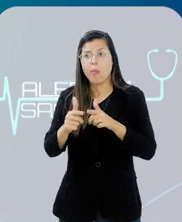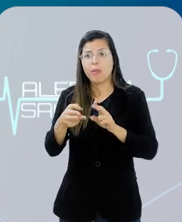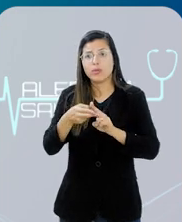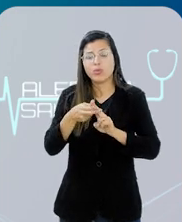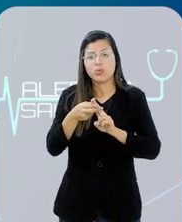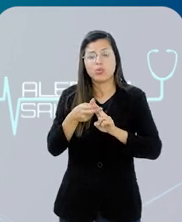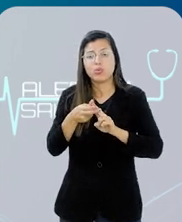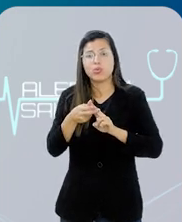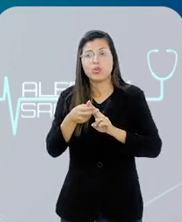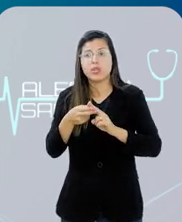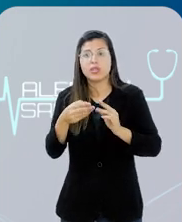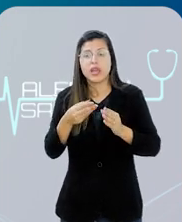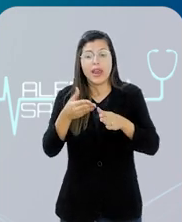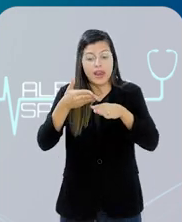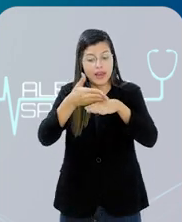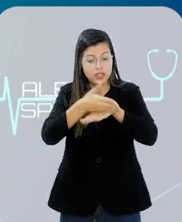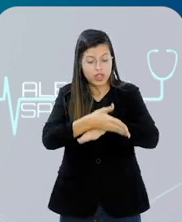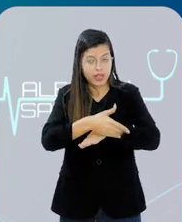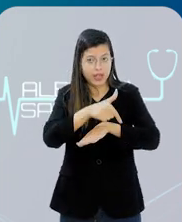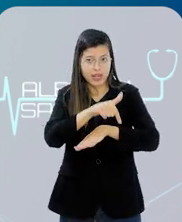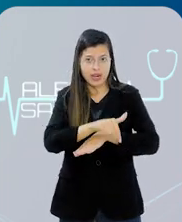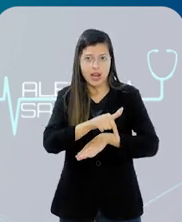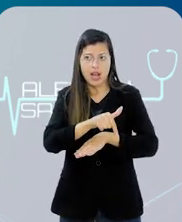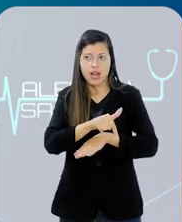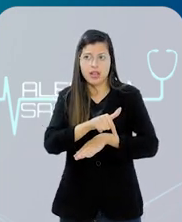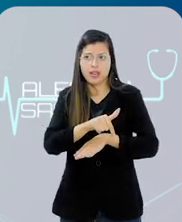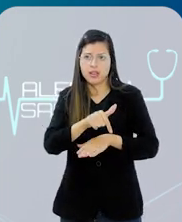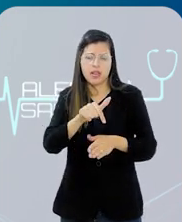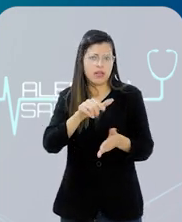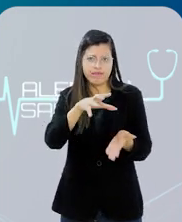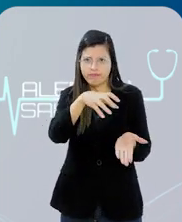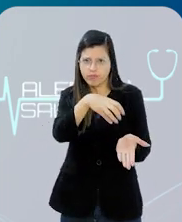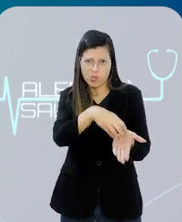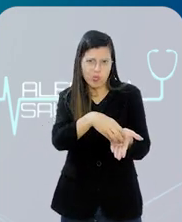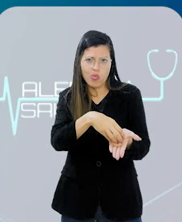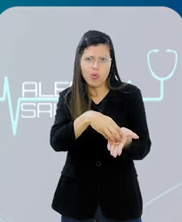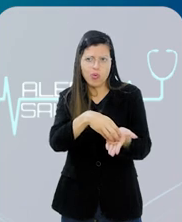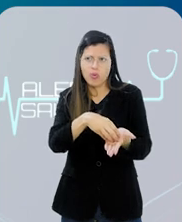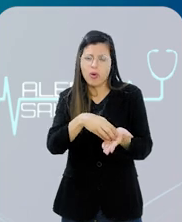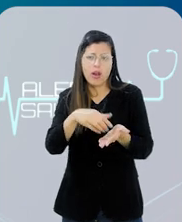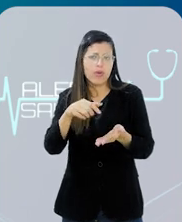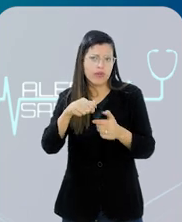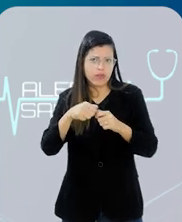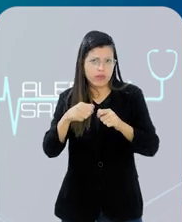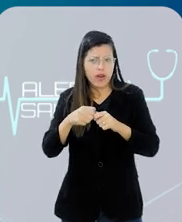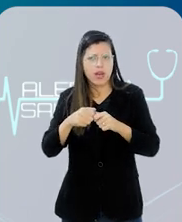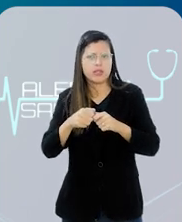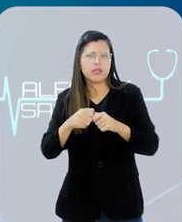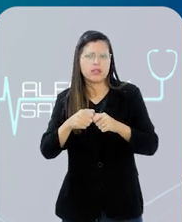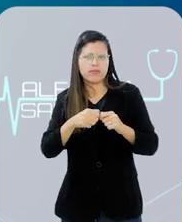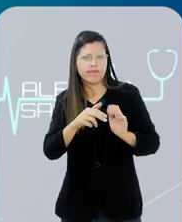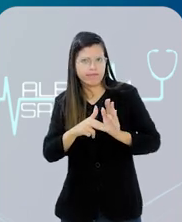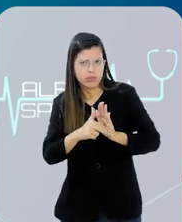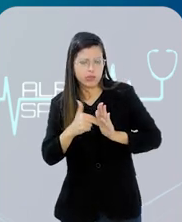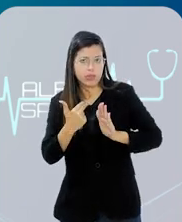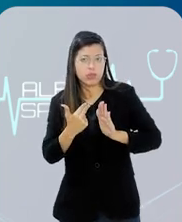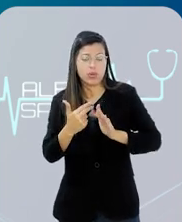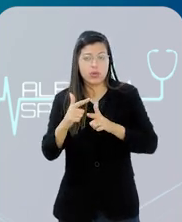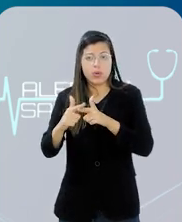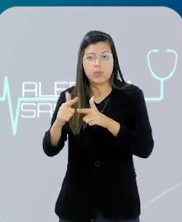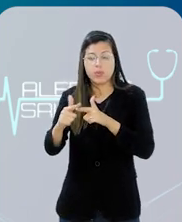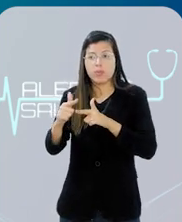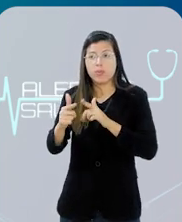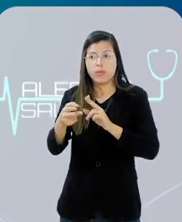é a chegada a uma unidade terciária ou secundária que opere, enfim. O problema do